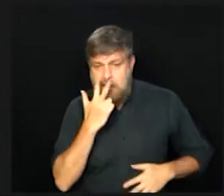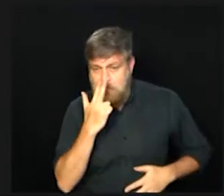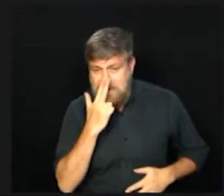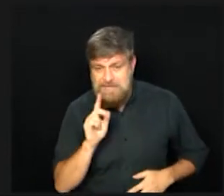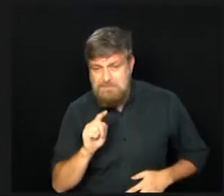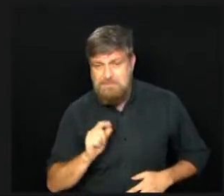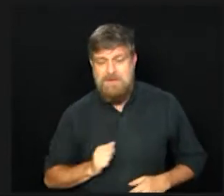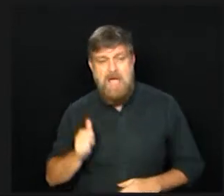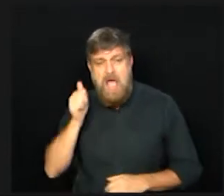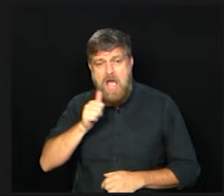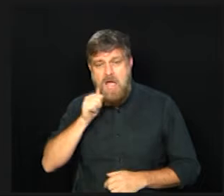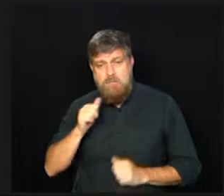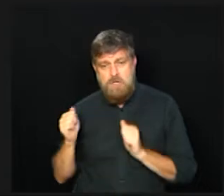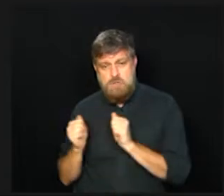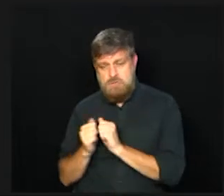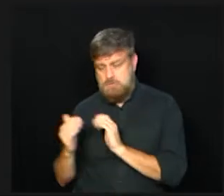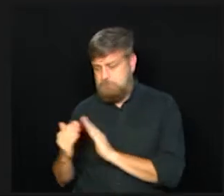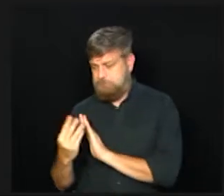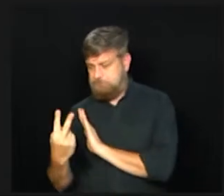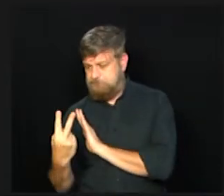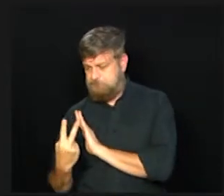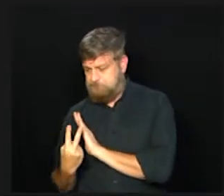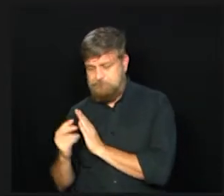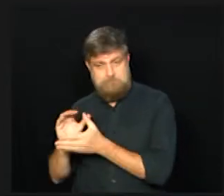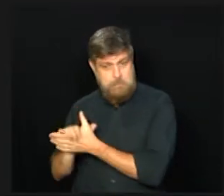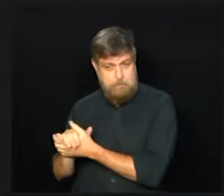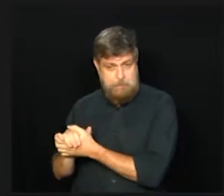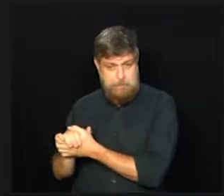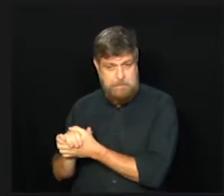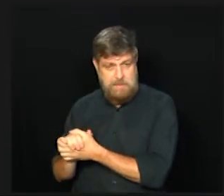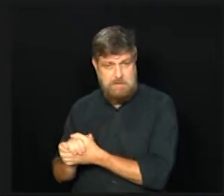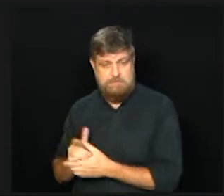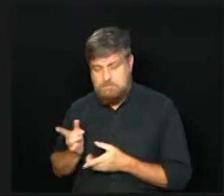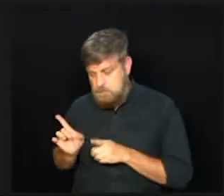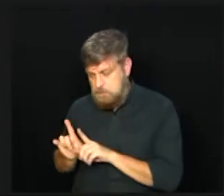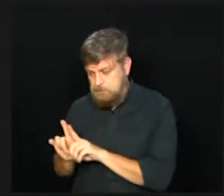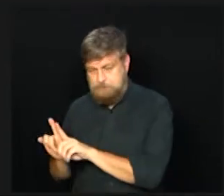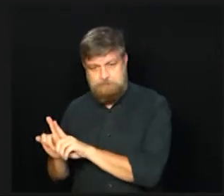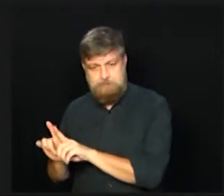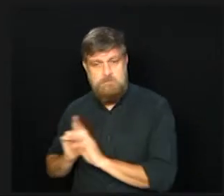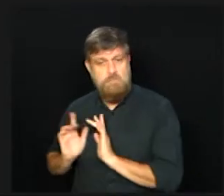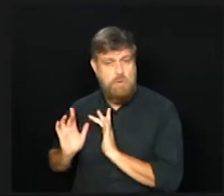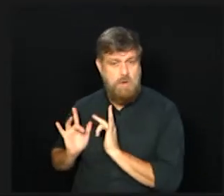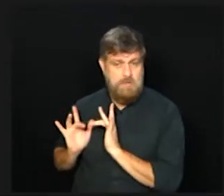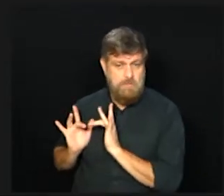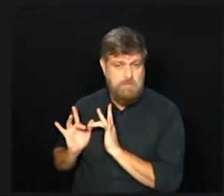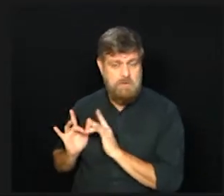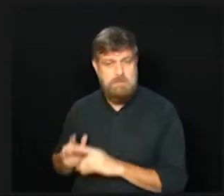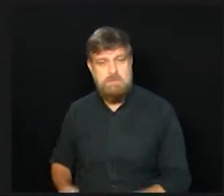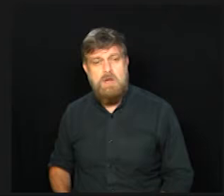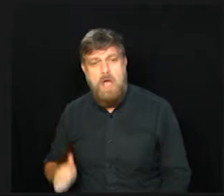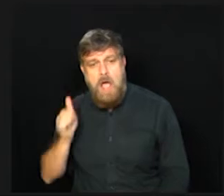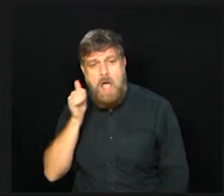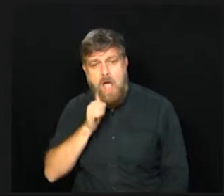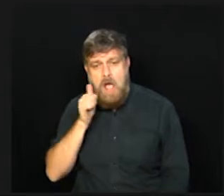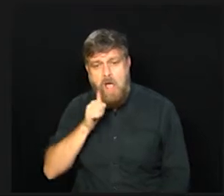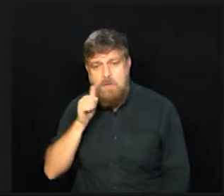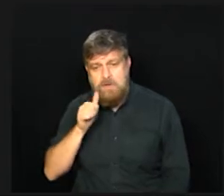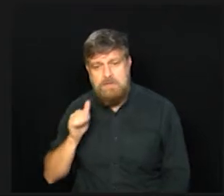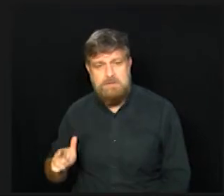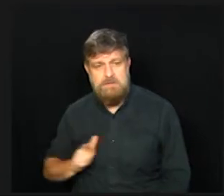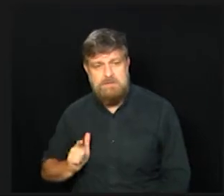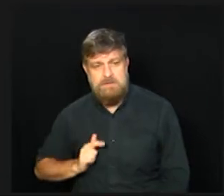vão morar, quando casam, quando estão em união estável, mesmo namoro, elas vão morar no fundo